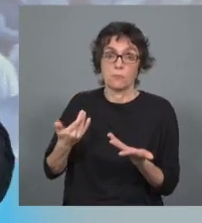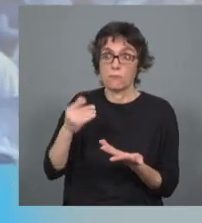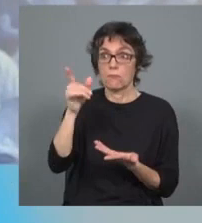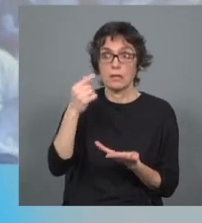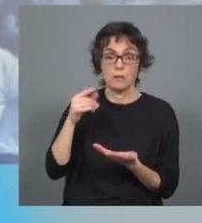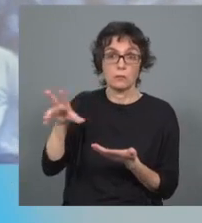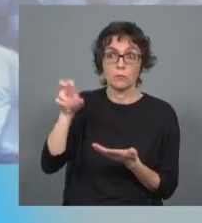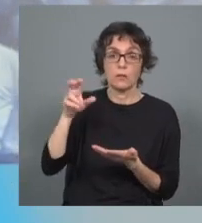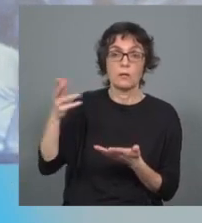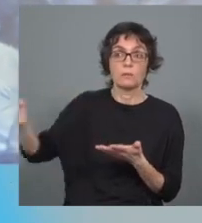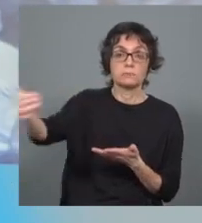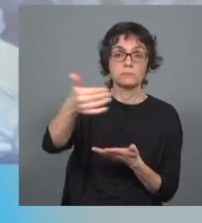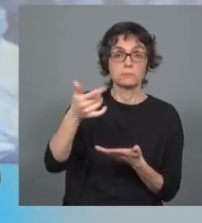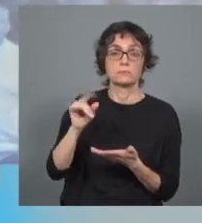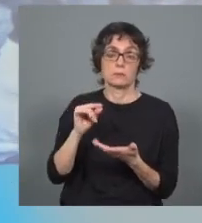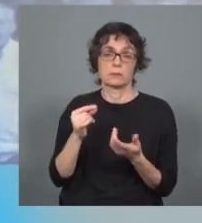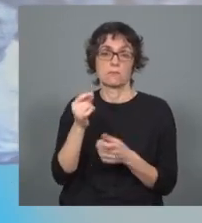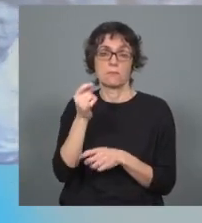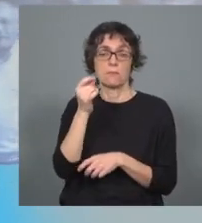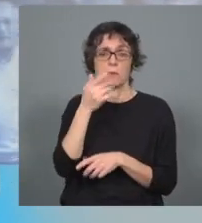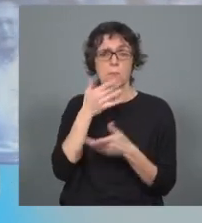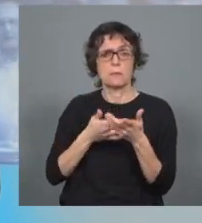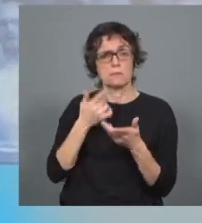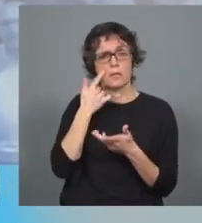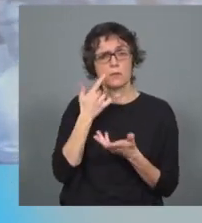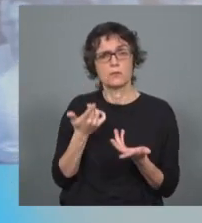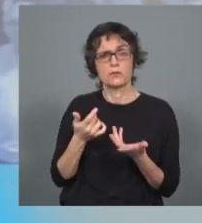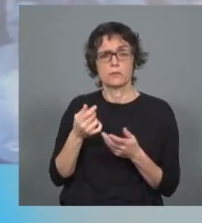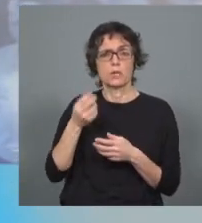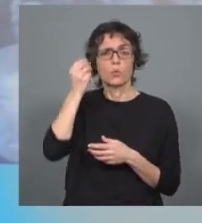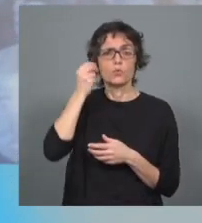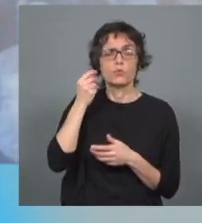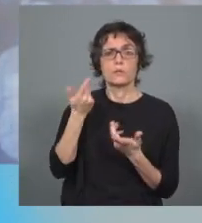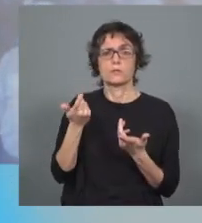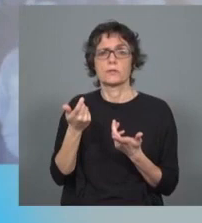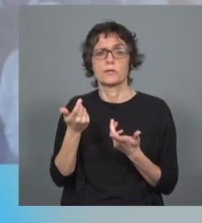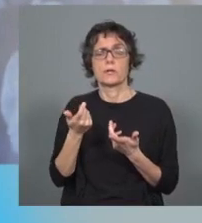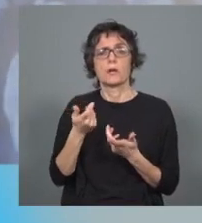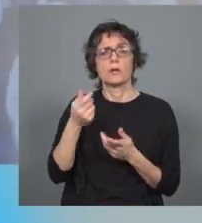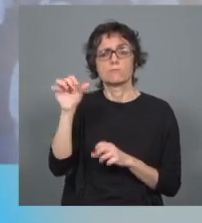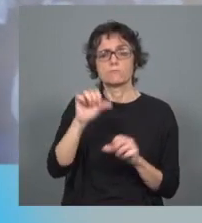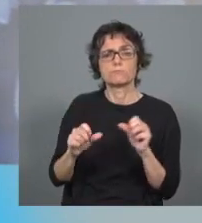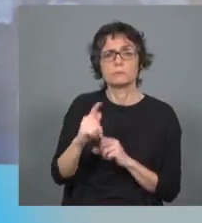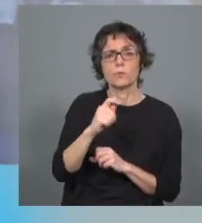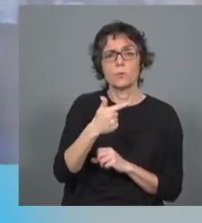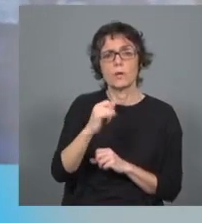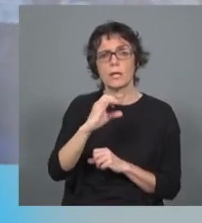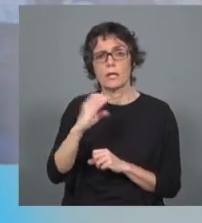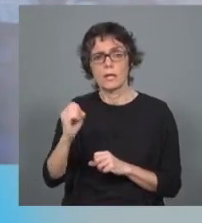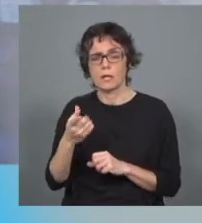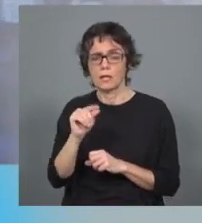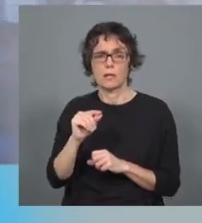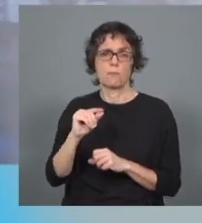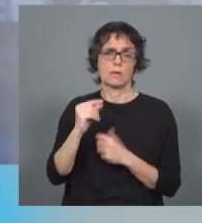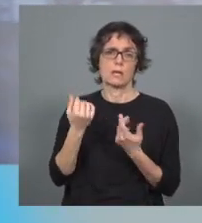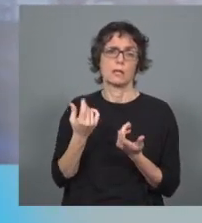não só médicos, cultores da bioética, juristas, constitucionalistas, e, portanto, não sabemos exatamente. Admitimos que isso